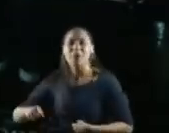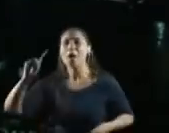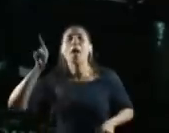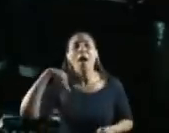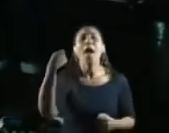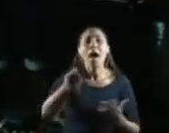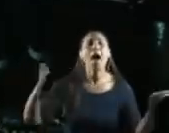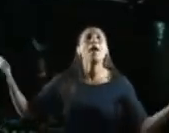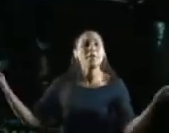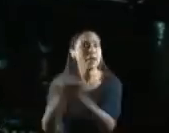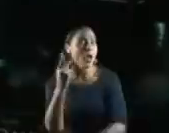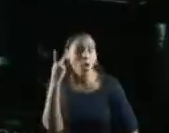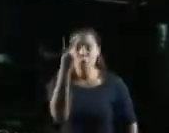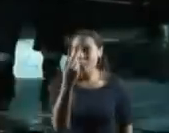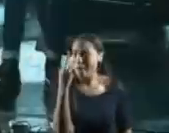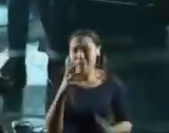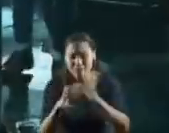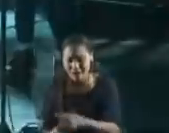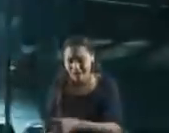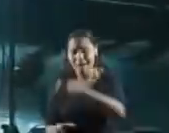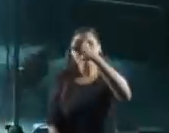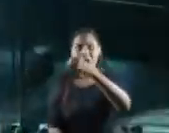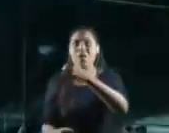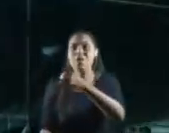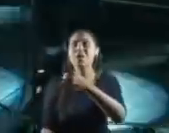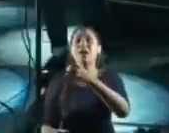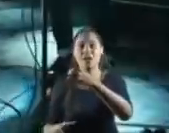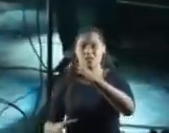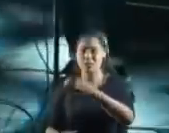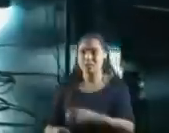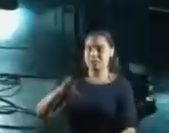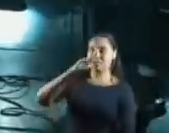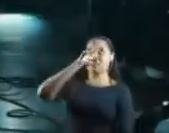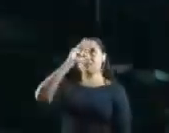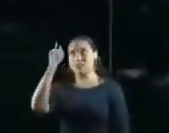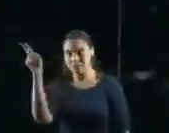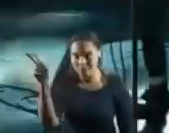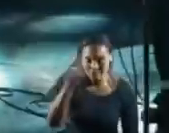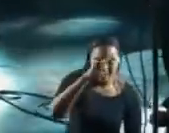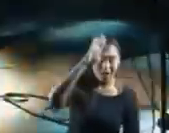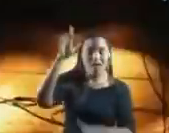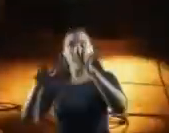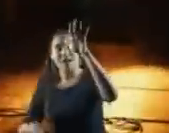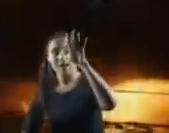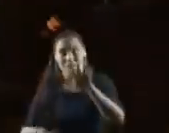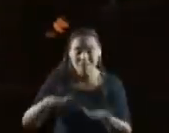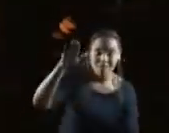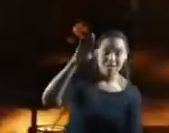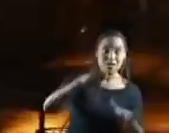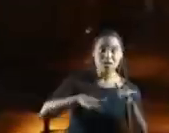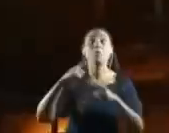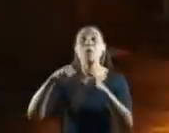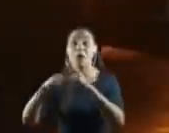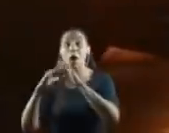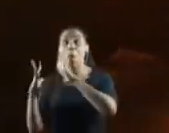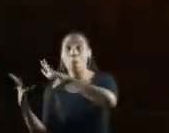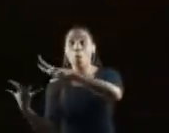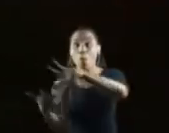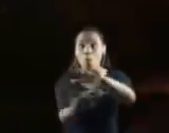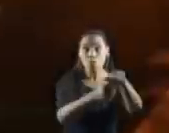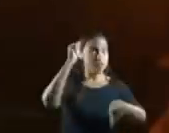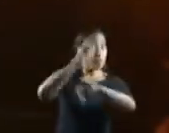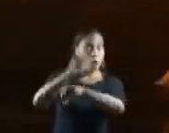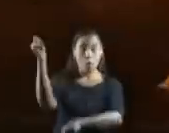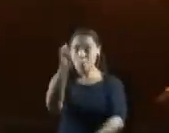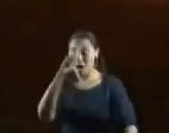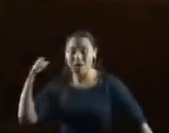Depois de duas ou três garrafas, às vezes eu fico tonto. É que o mundo não para de girar,